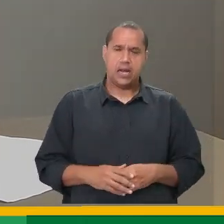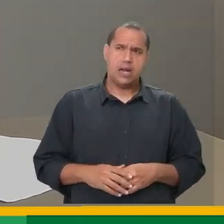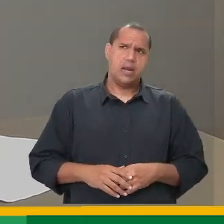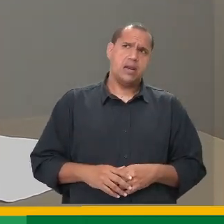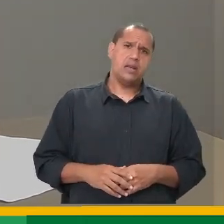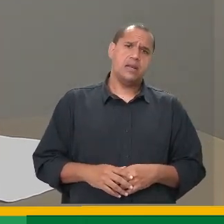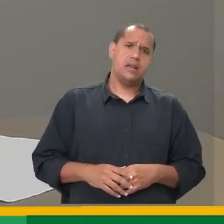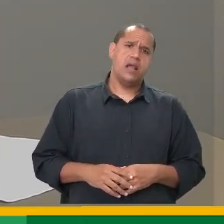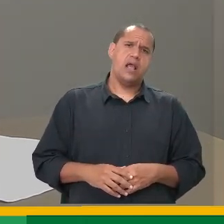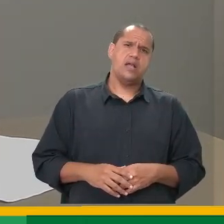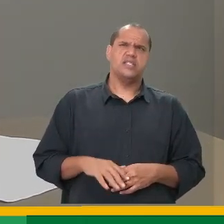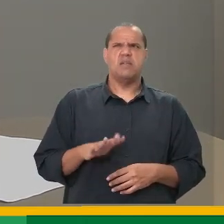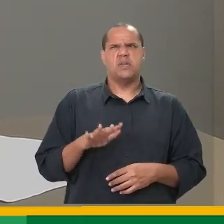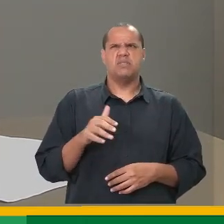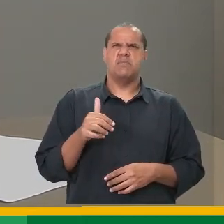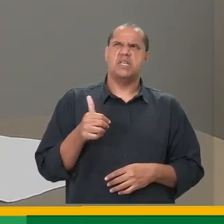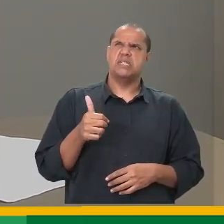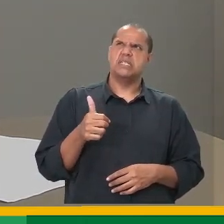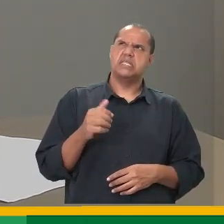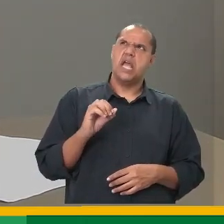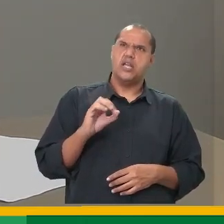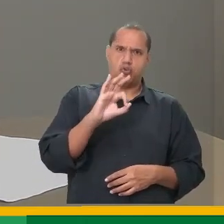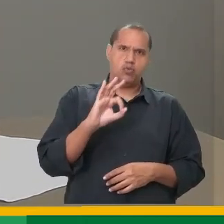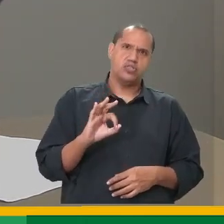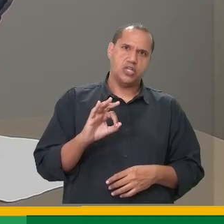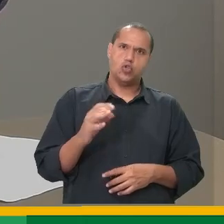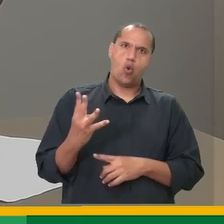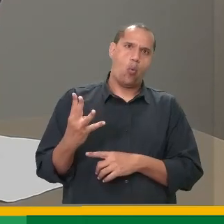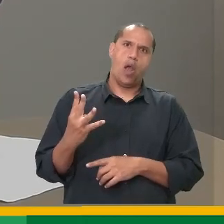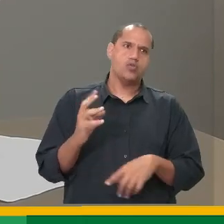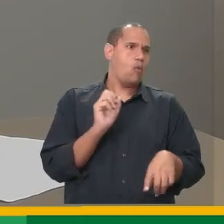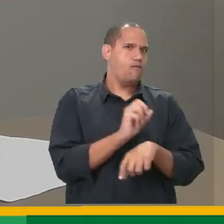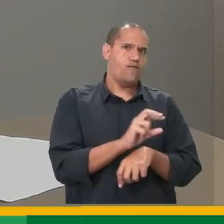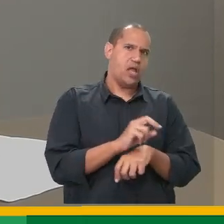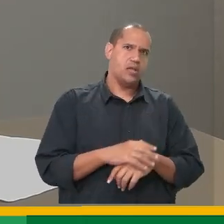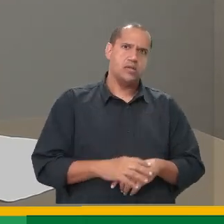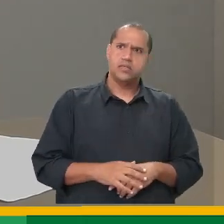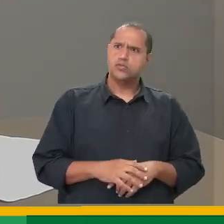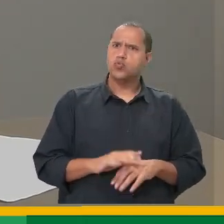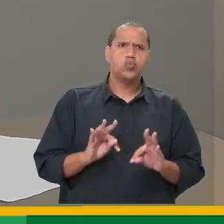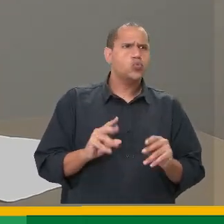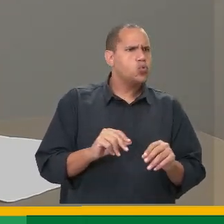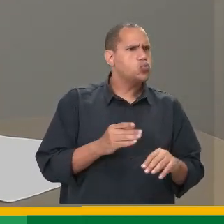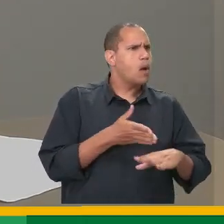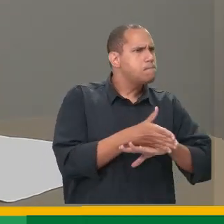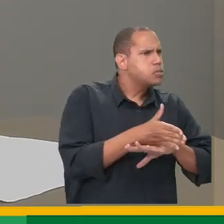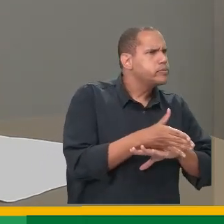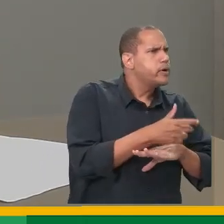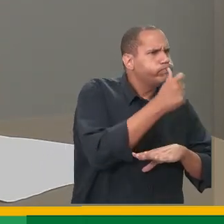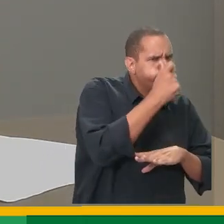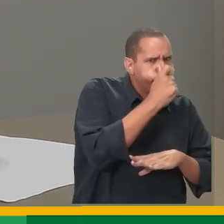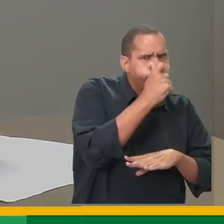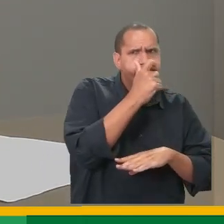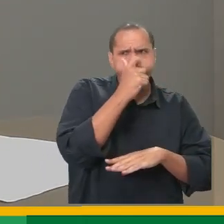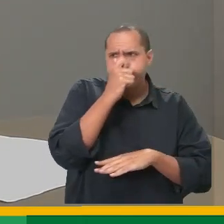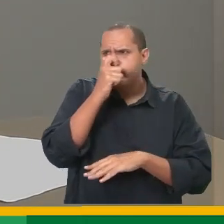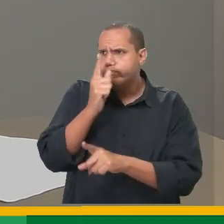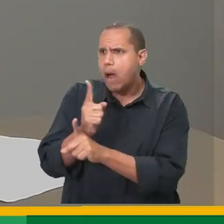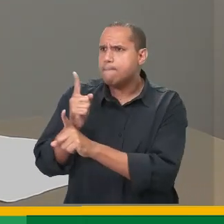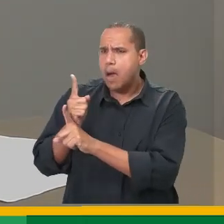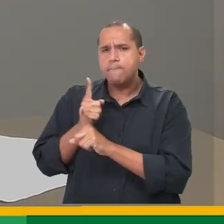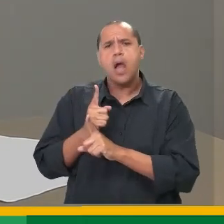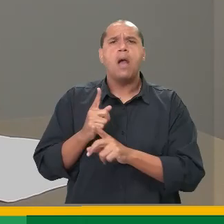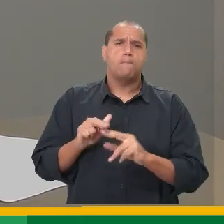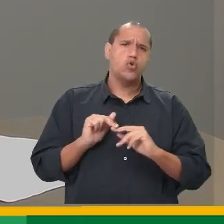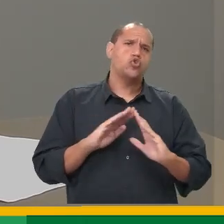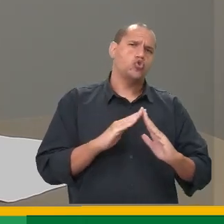10% ou seja quatro vagas Praticamente tudo lotado Isso demonstra que tanto no particular como a